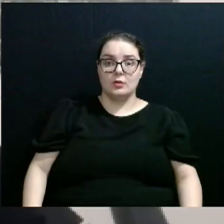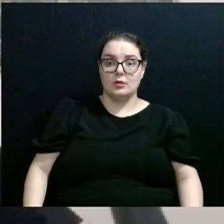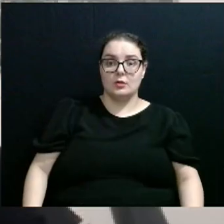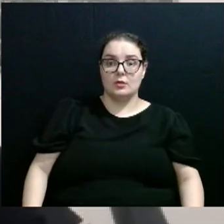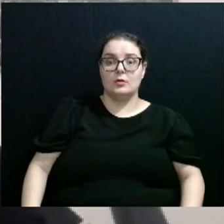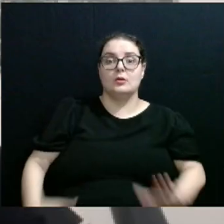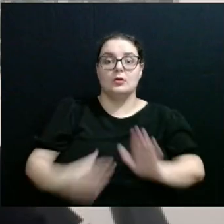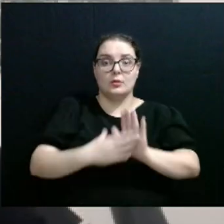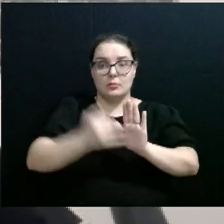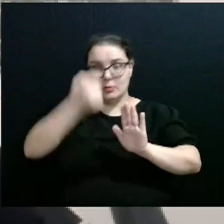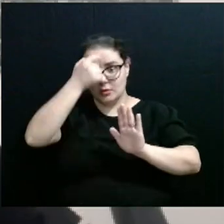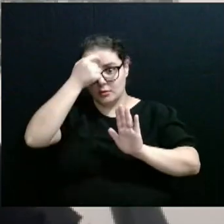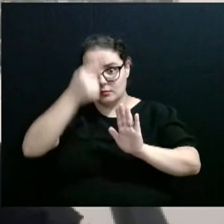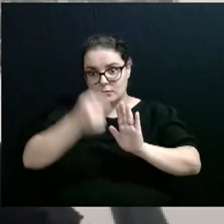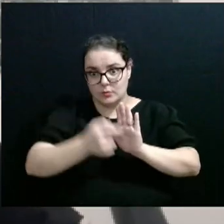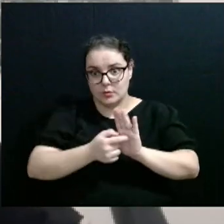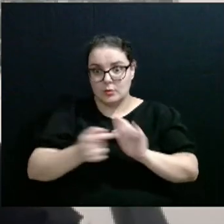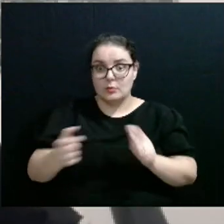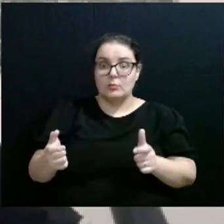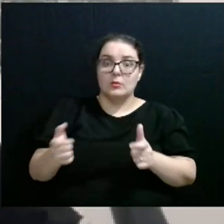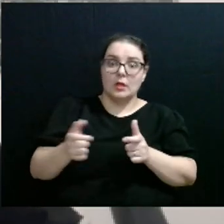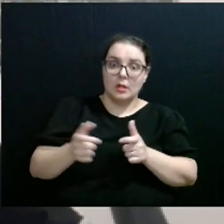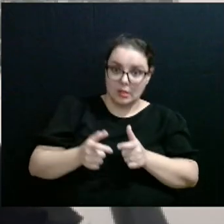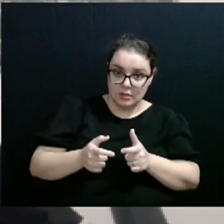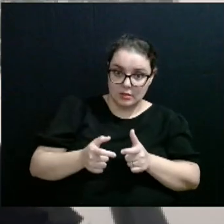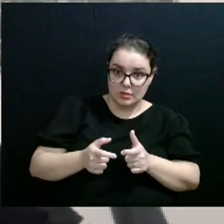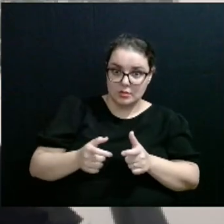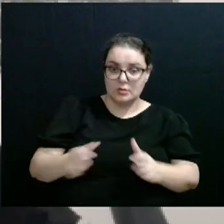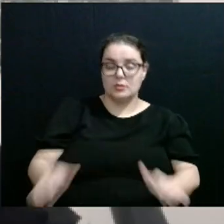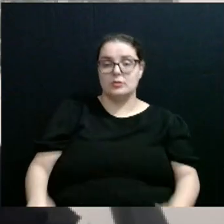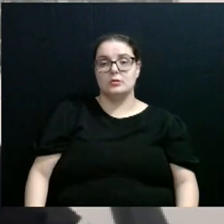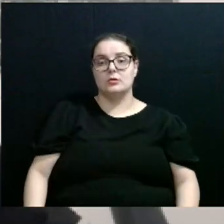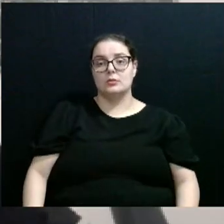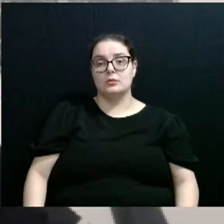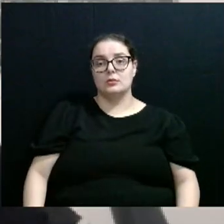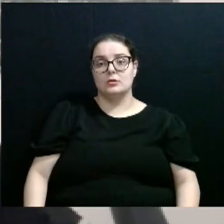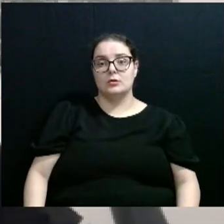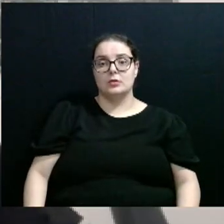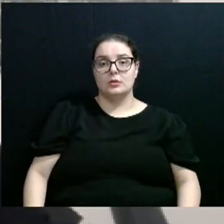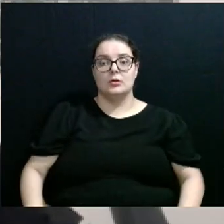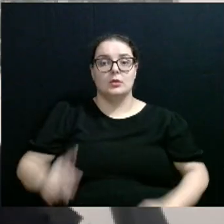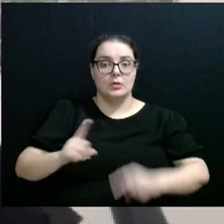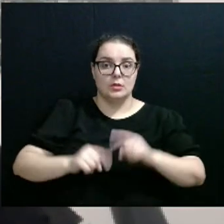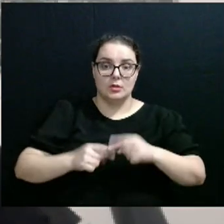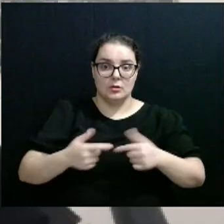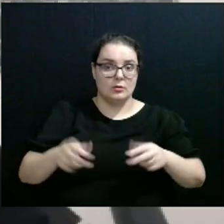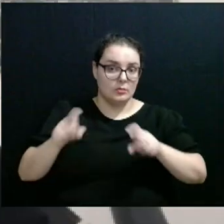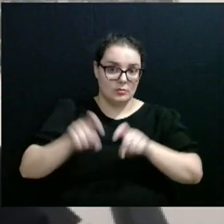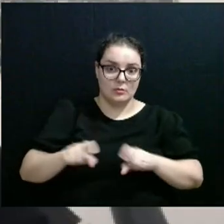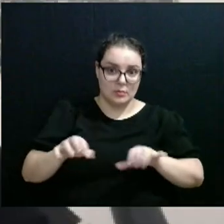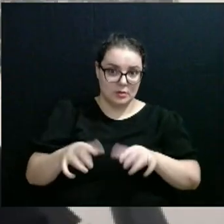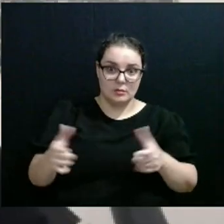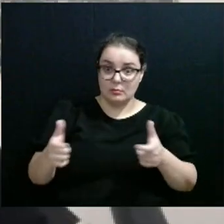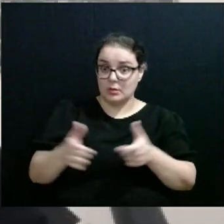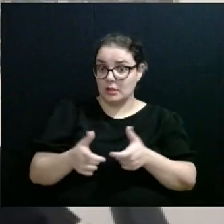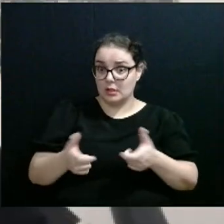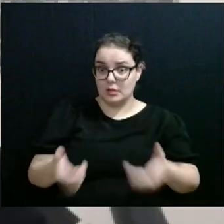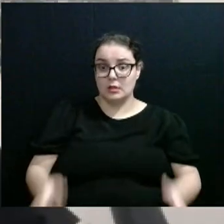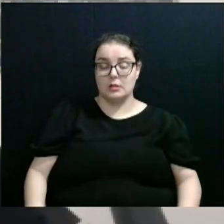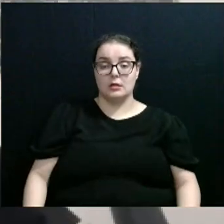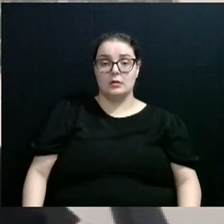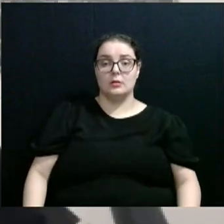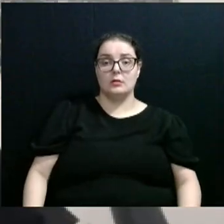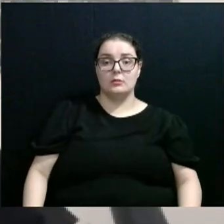inteligência artificial pequenos em equipamentos também, computadores bem pequenos, bem restritos, e